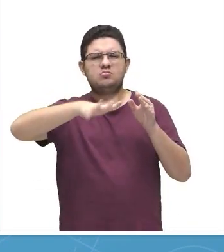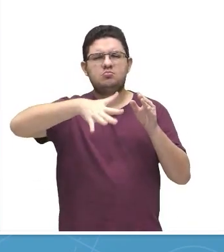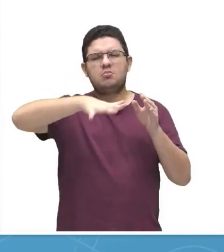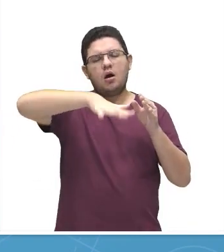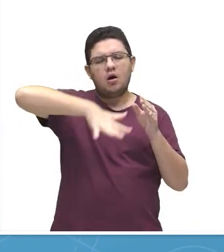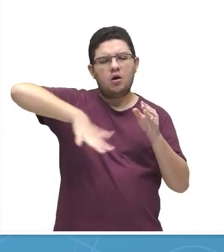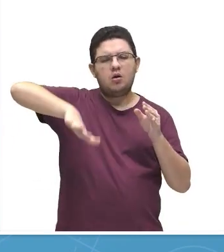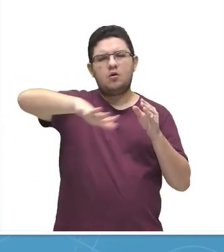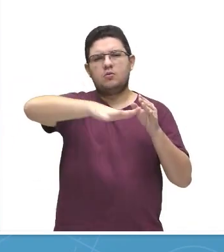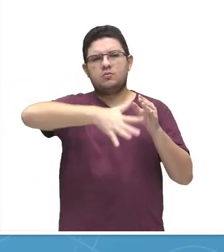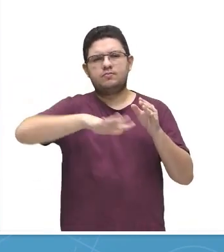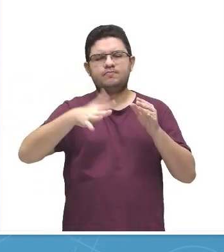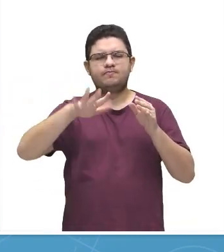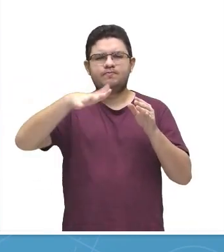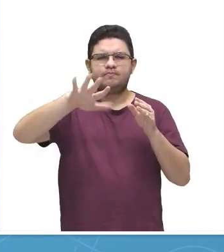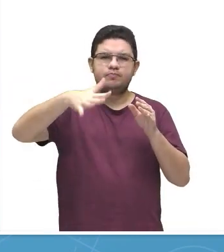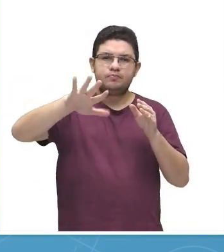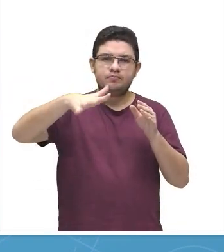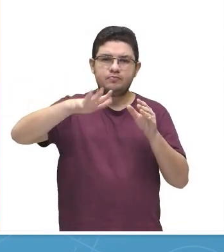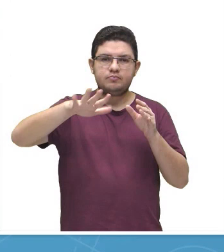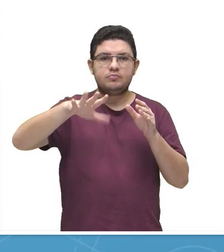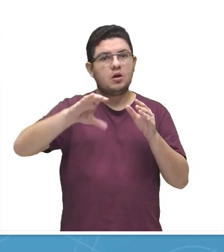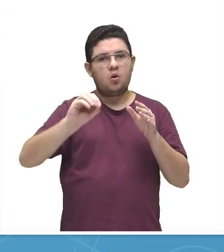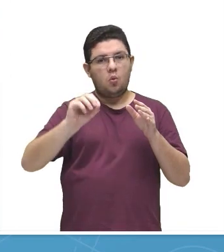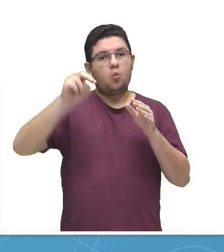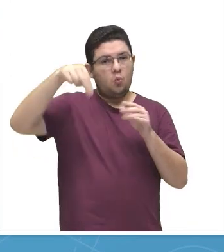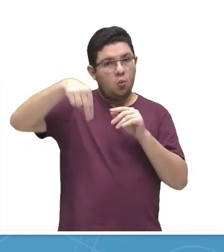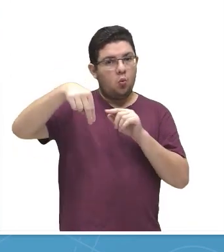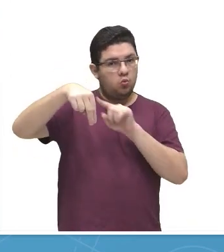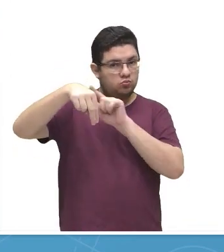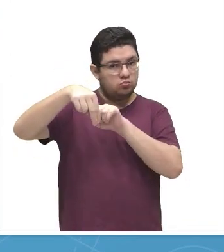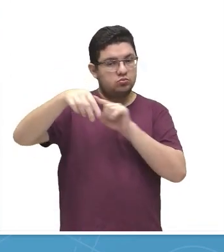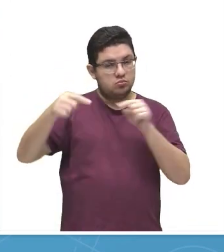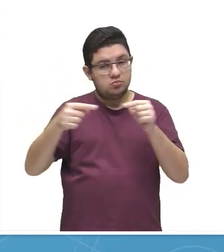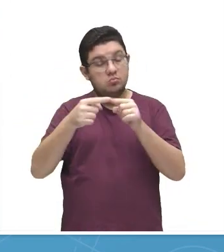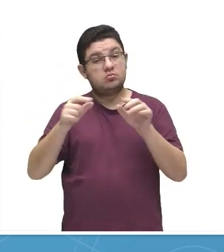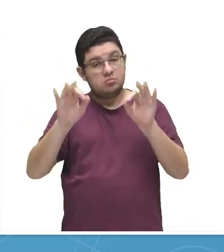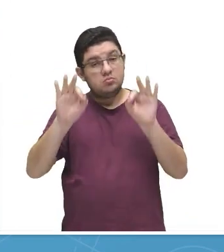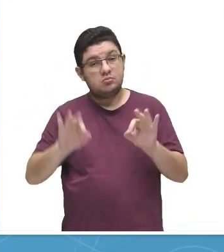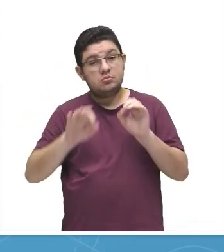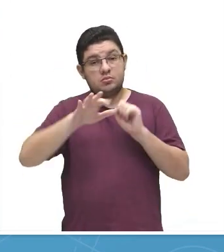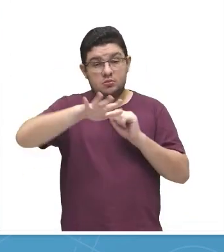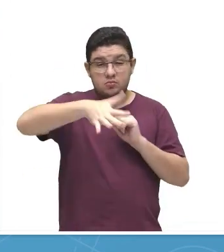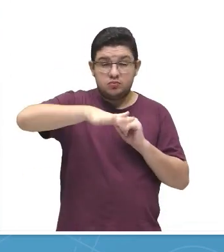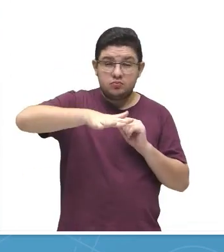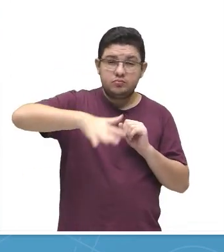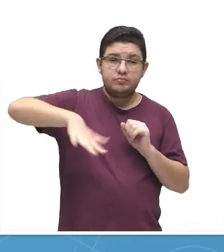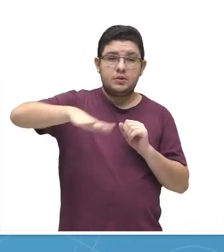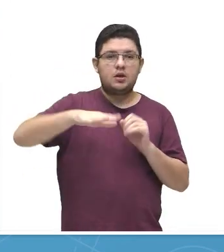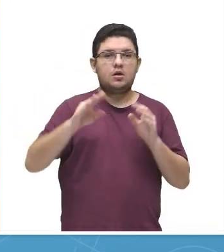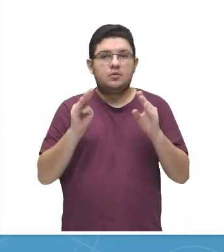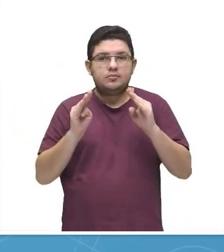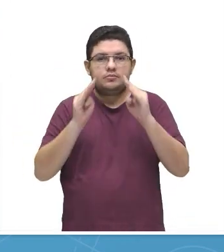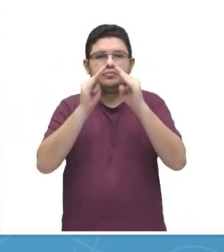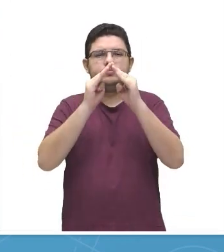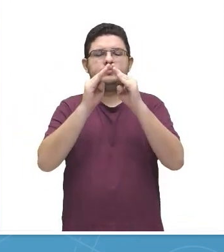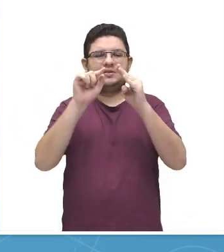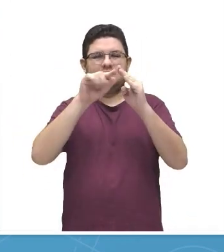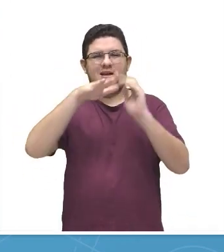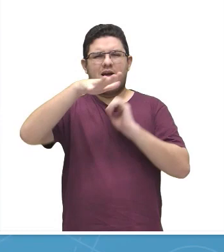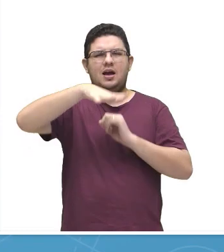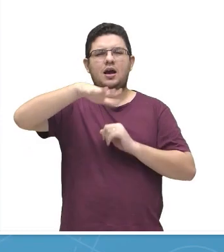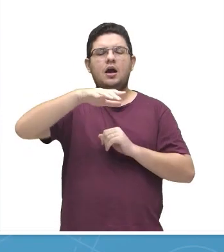em lugares bem amplos. O on é utilizado, então, em locais um pouco menor, e o at em locais